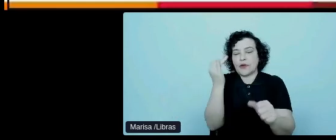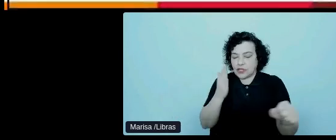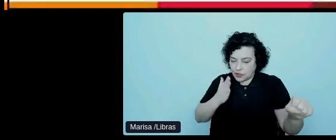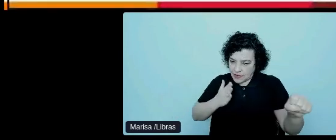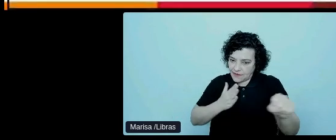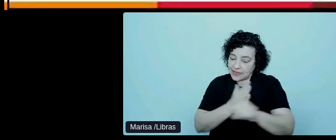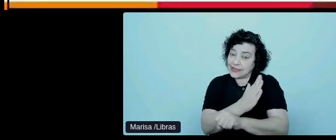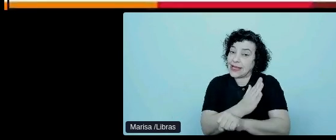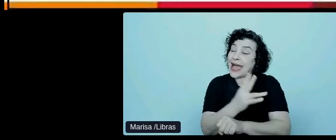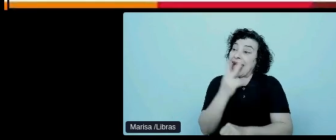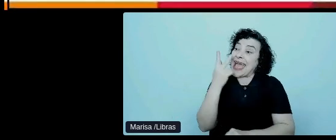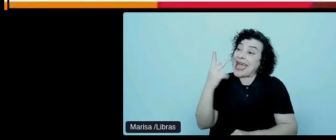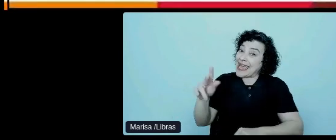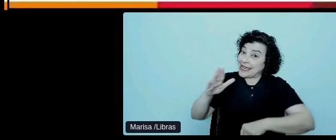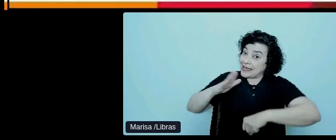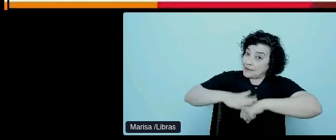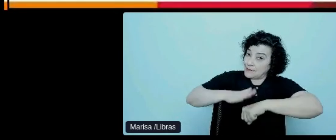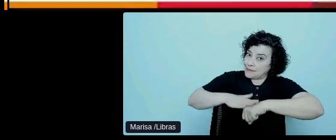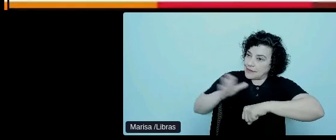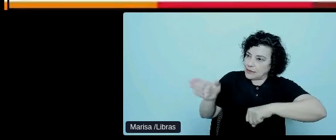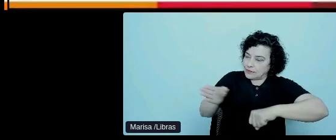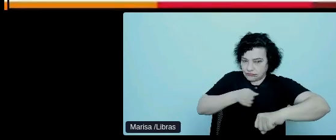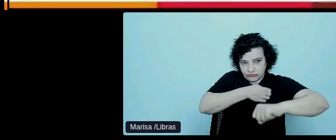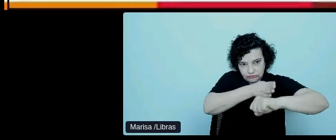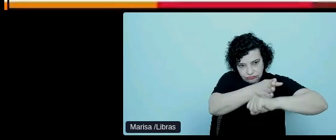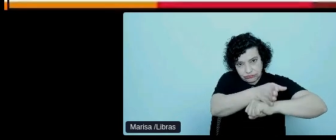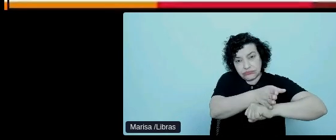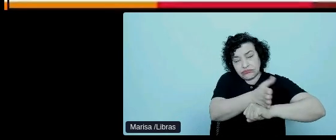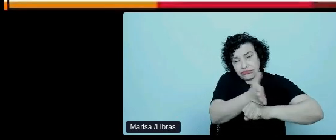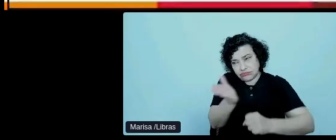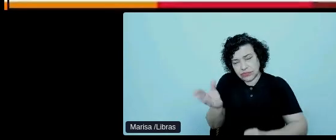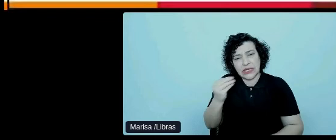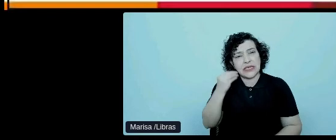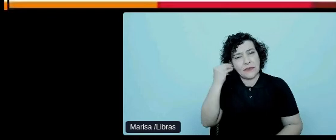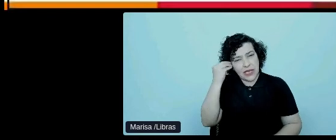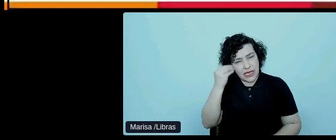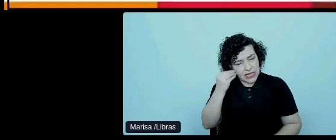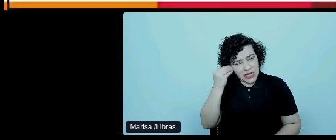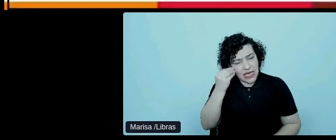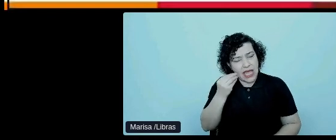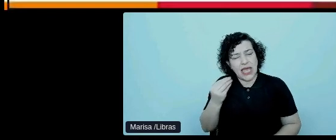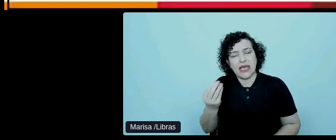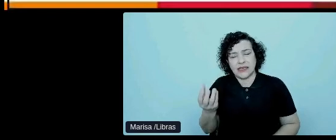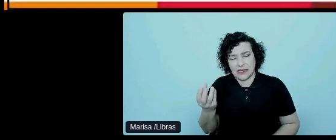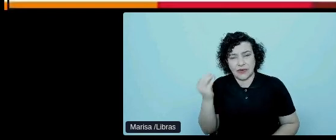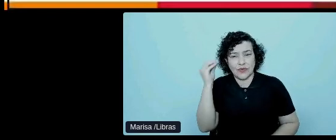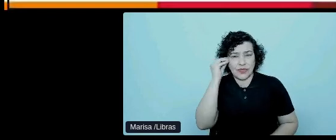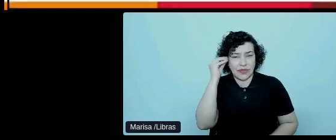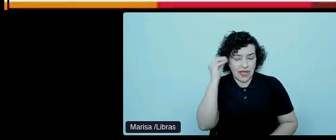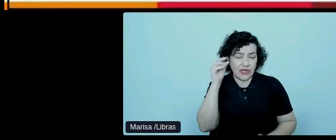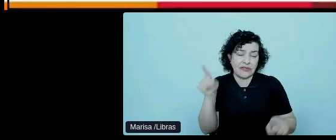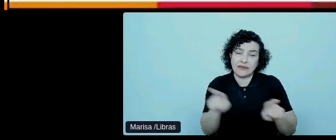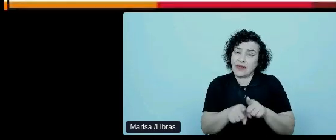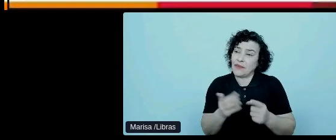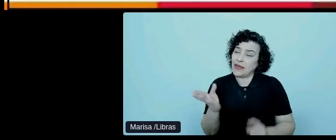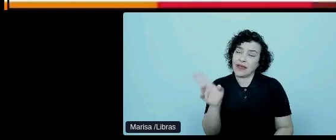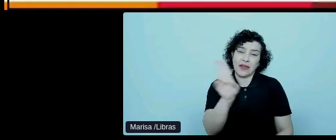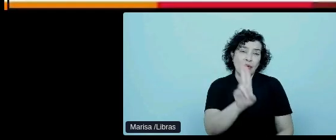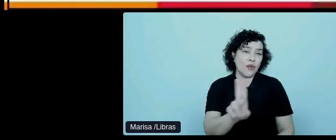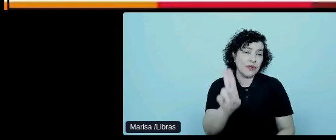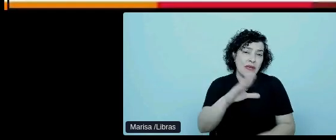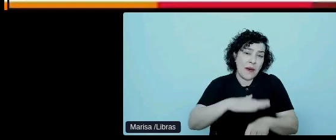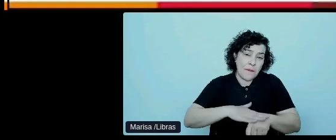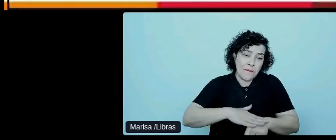ele vai fazer, além dele ser uma pessoa experiente nos testes, ele também é usuário. Então, aqui